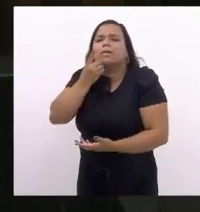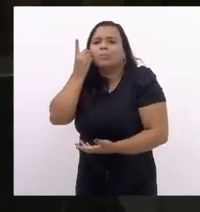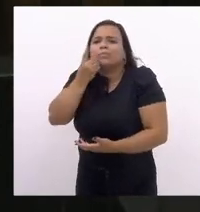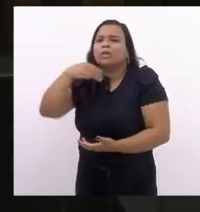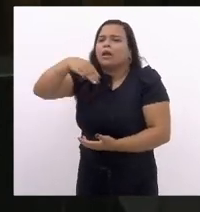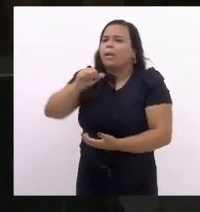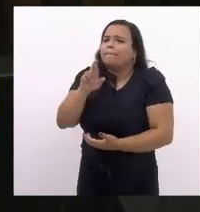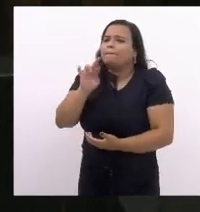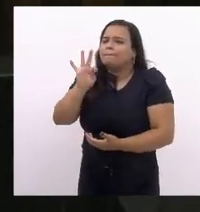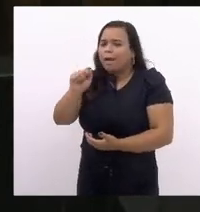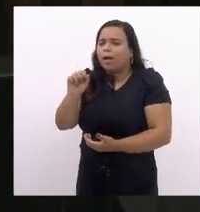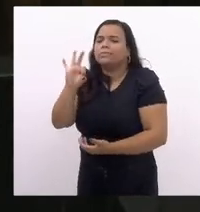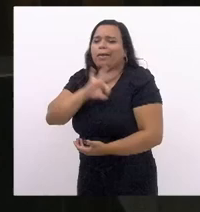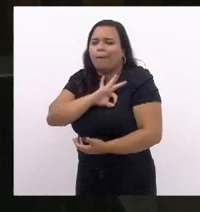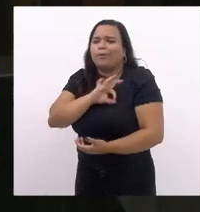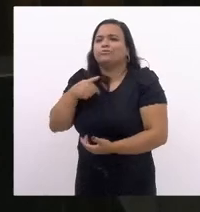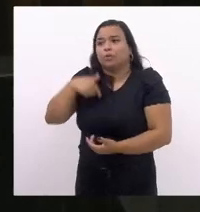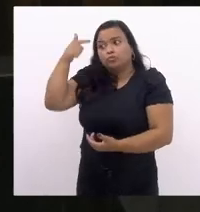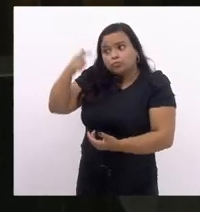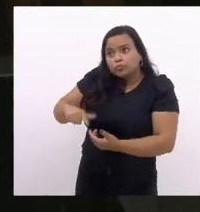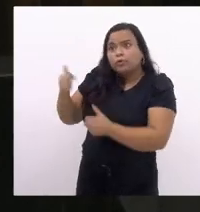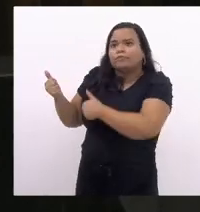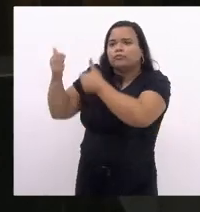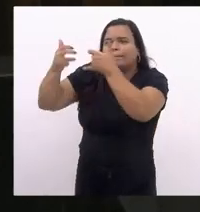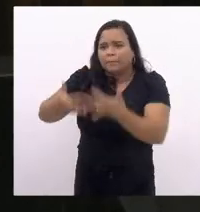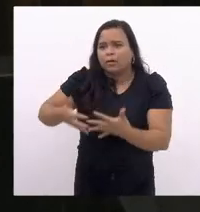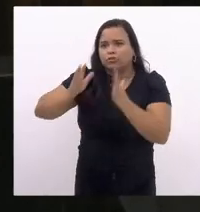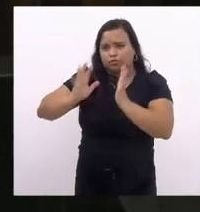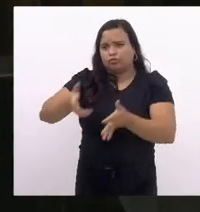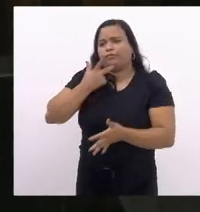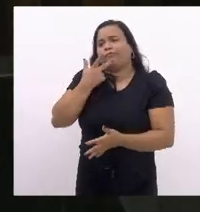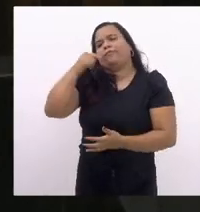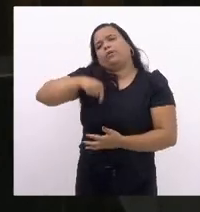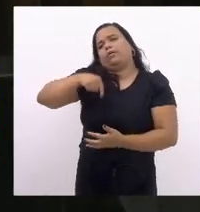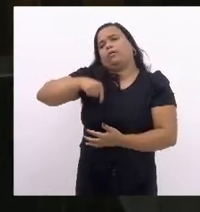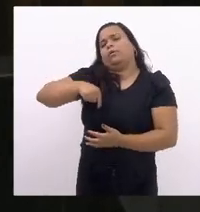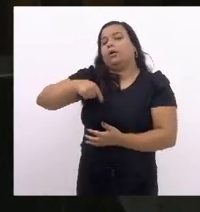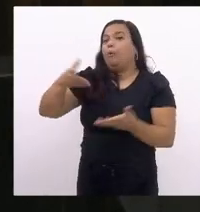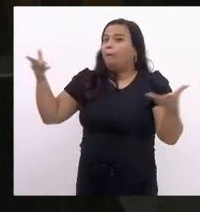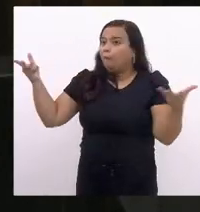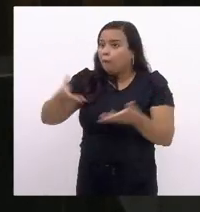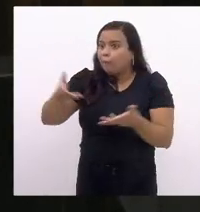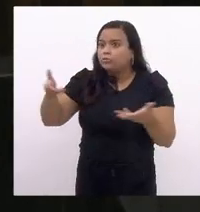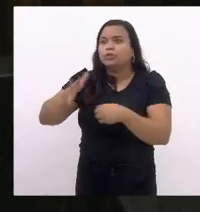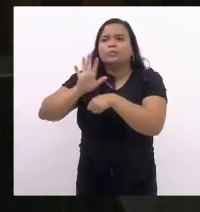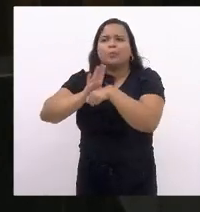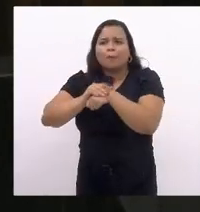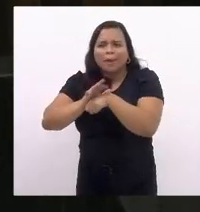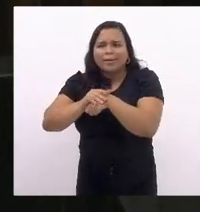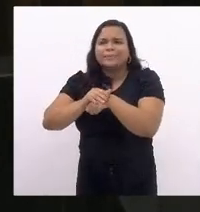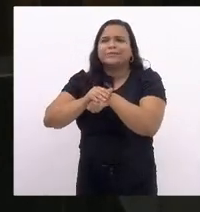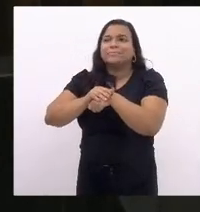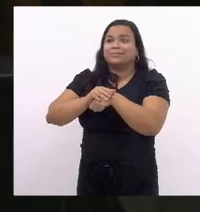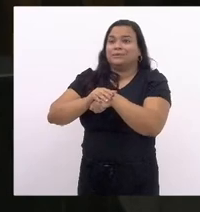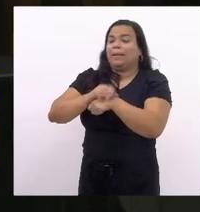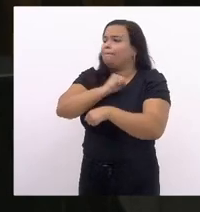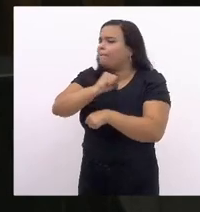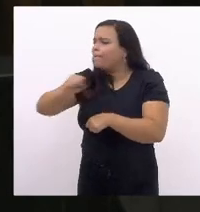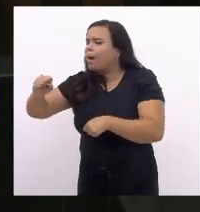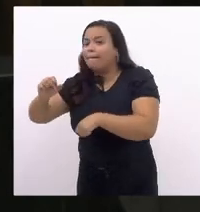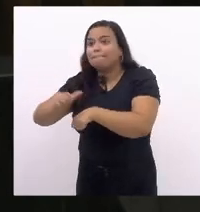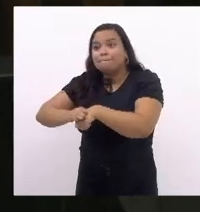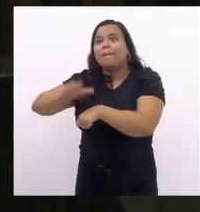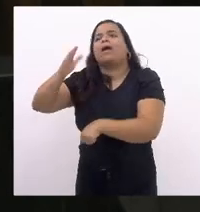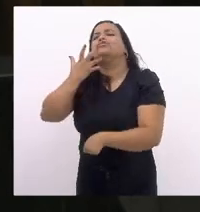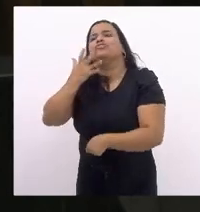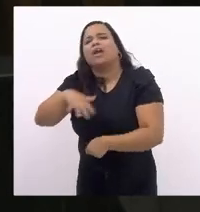uma informação que eu dei hoje aqui no plenário. Nesse momento, a doença que mais mata crianças e adolescentes no nosso país